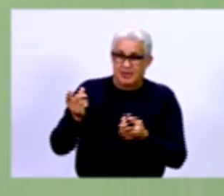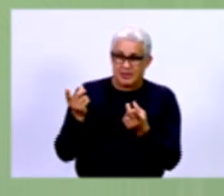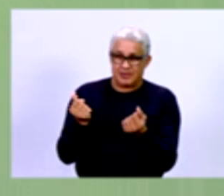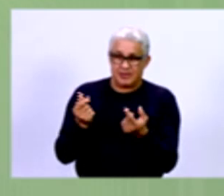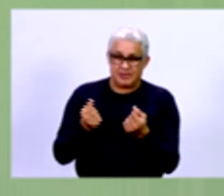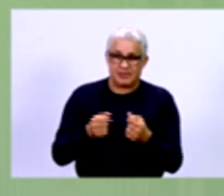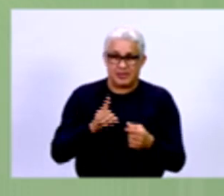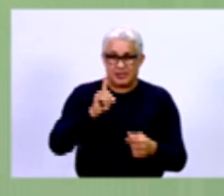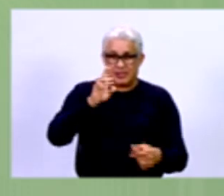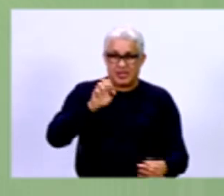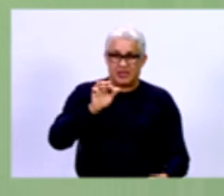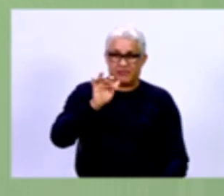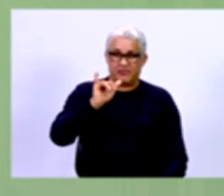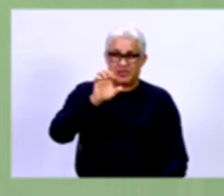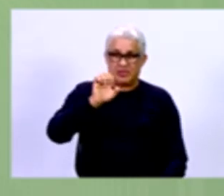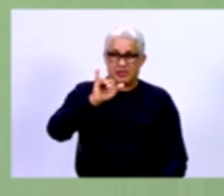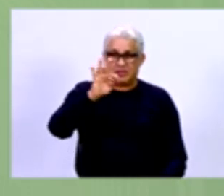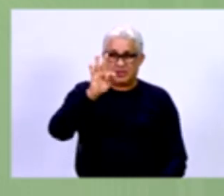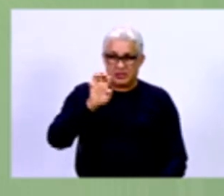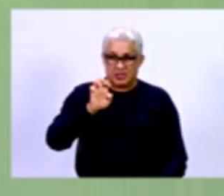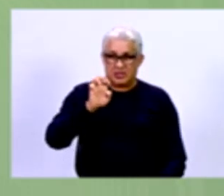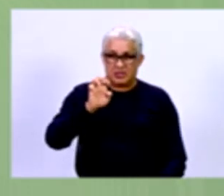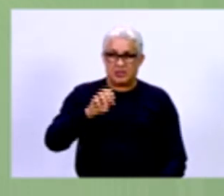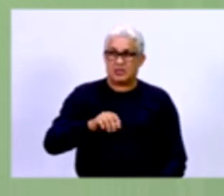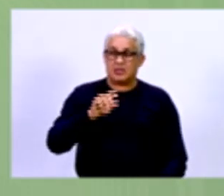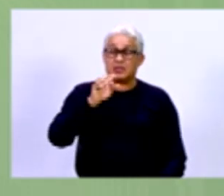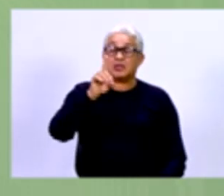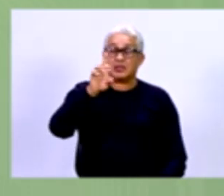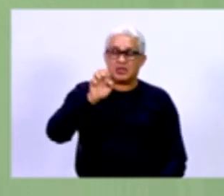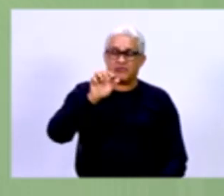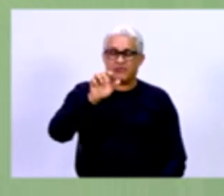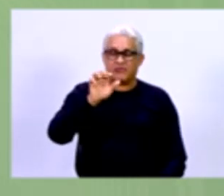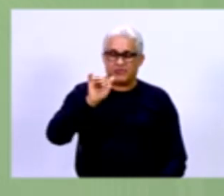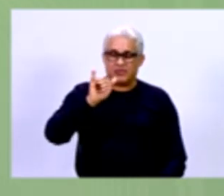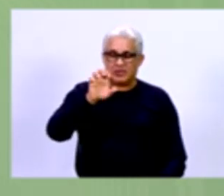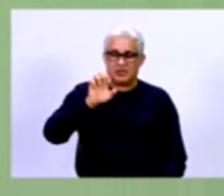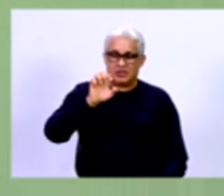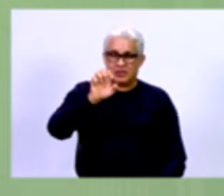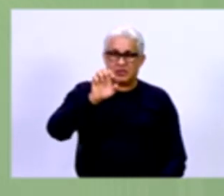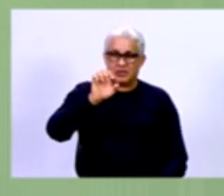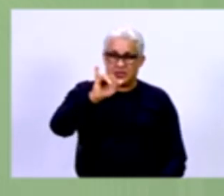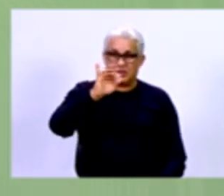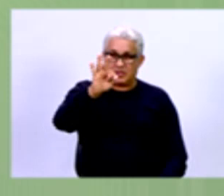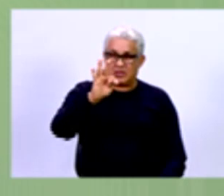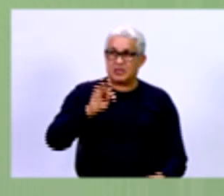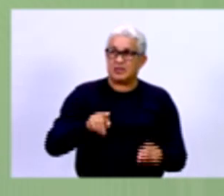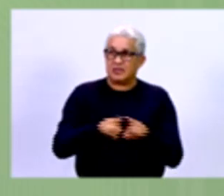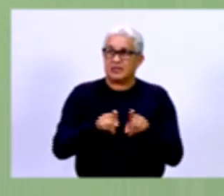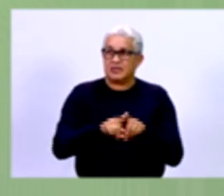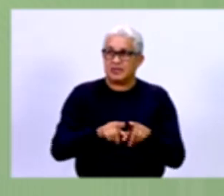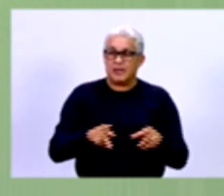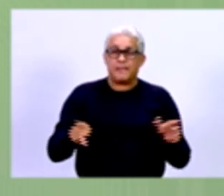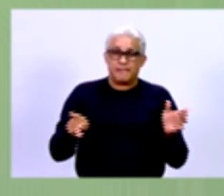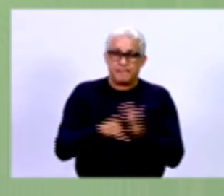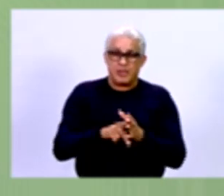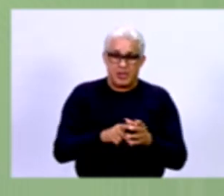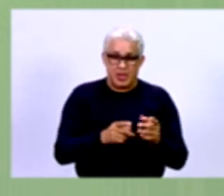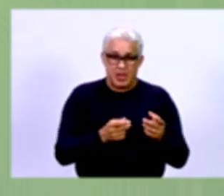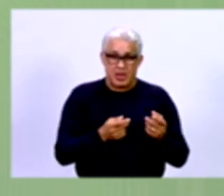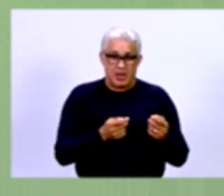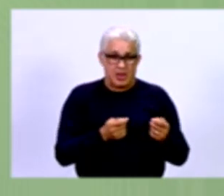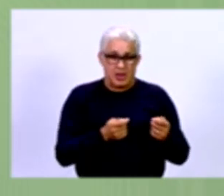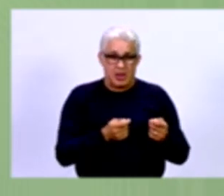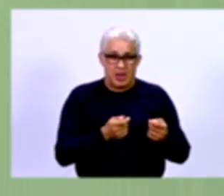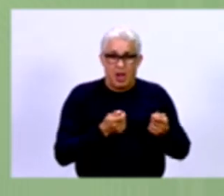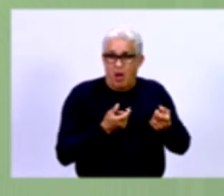déficit orçamentário. Déficit, portanto, é o resultado negativo, quando a gente tem um gasto maior do que a